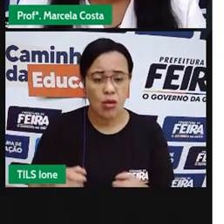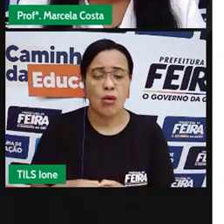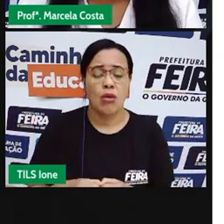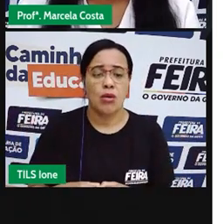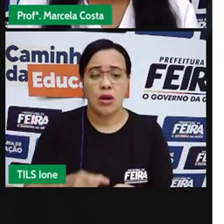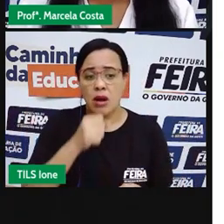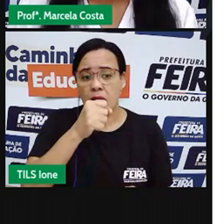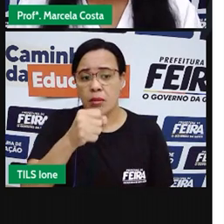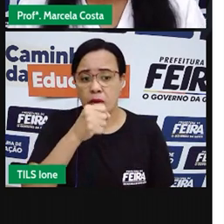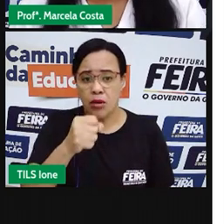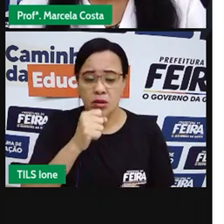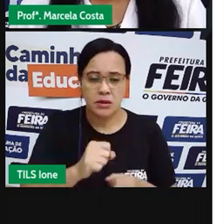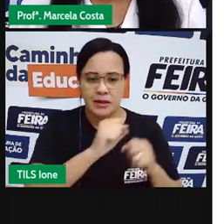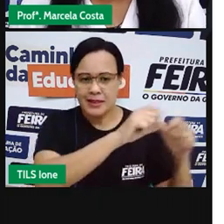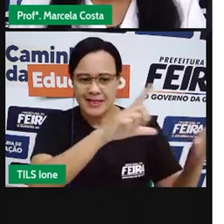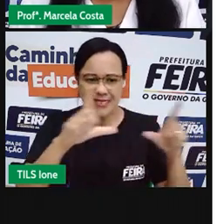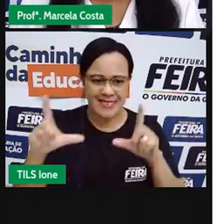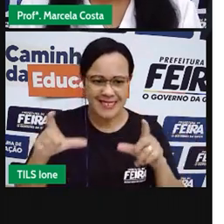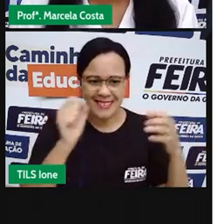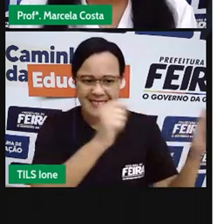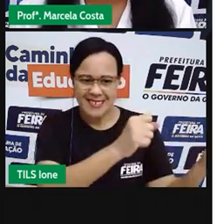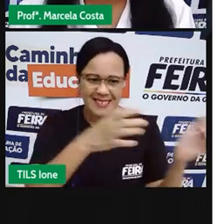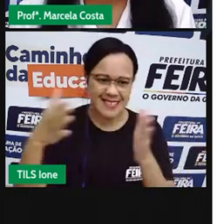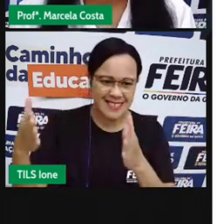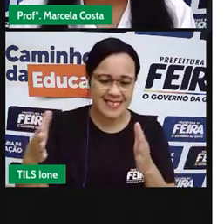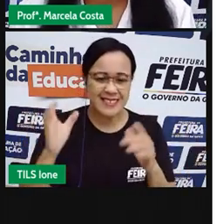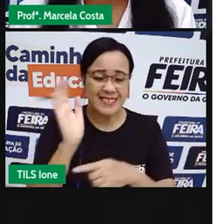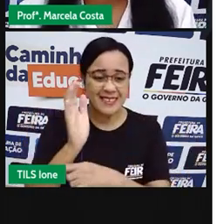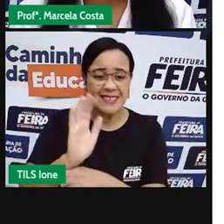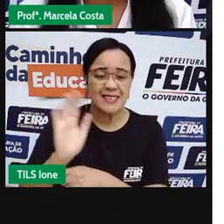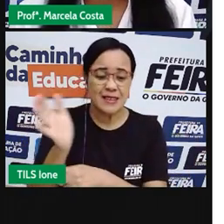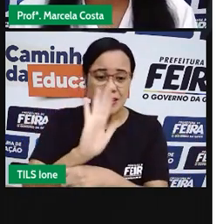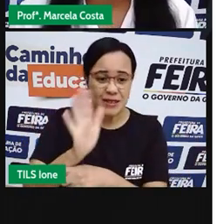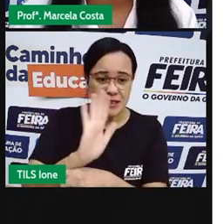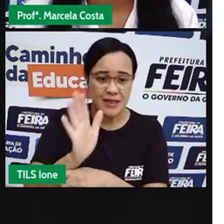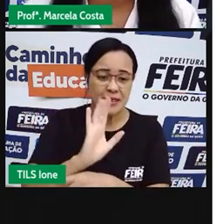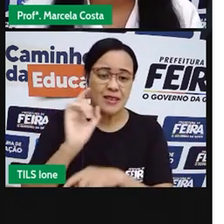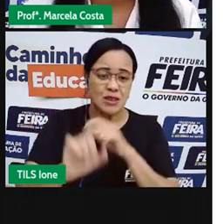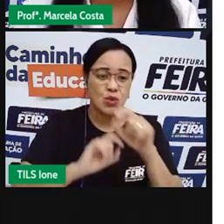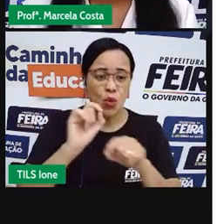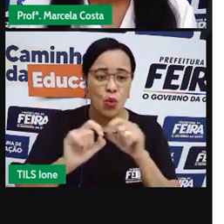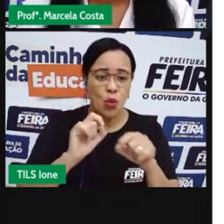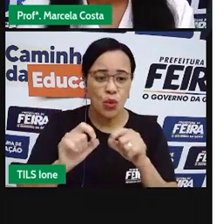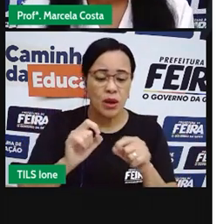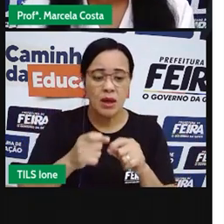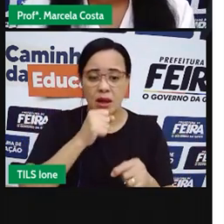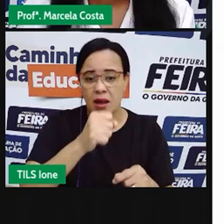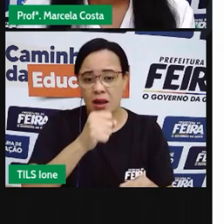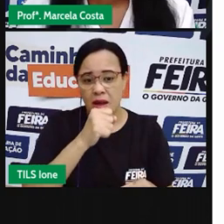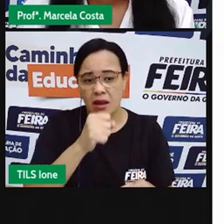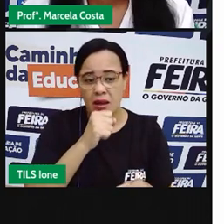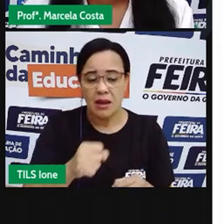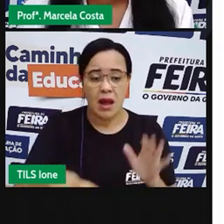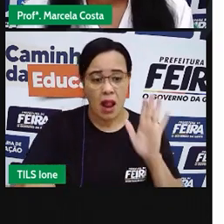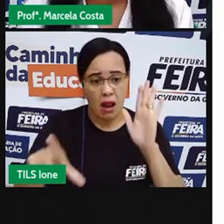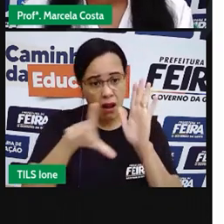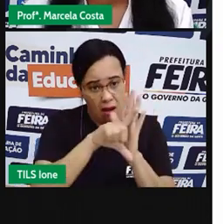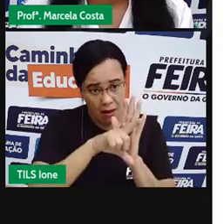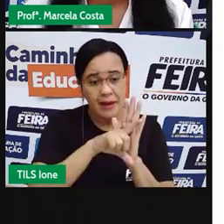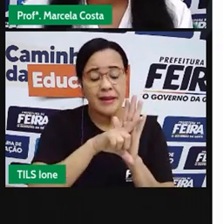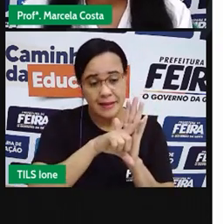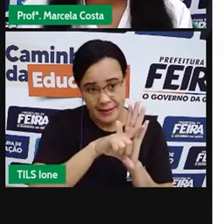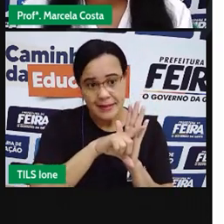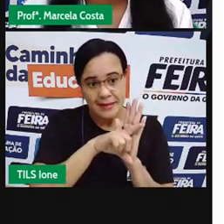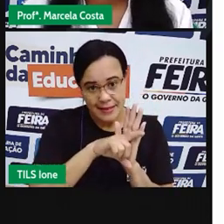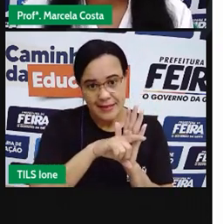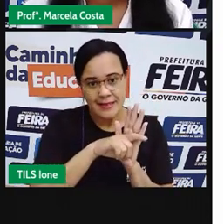Eu vou mostrar para vocês aqui uma reportagem, gente, que fala sobre a lei do silêncio